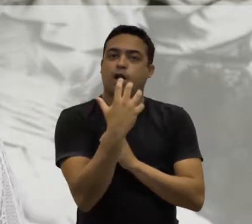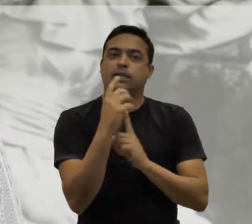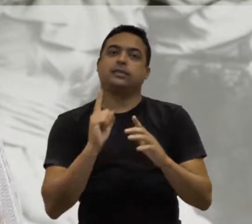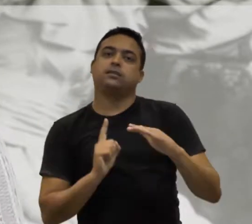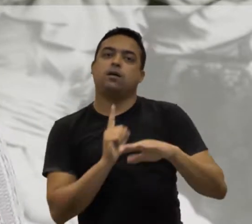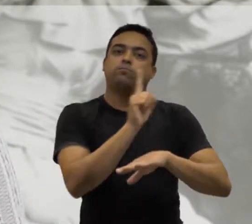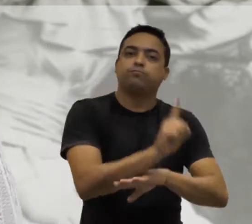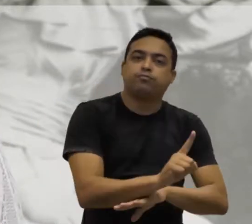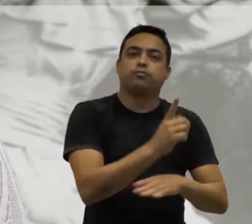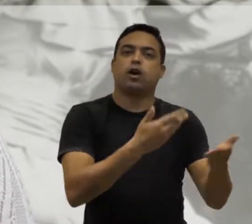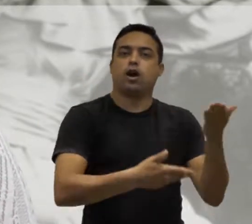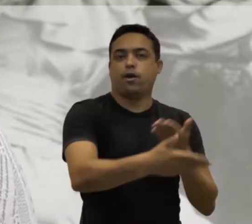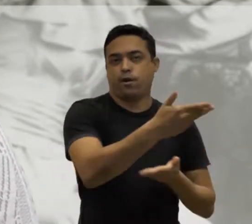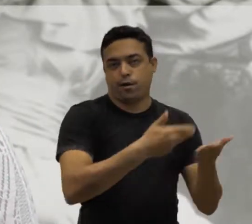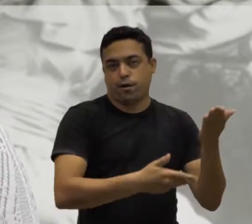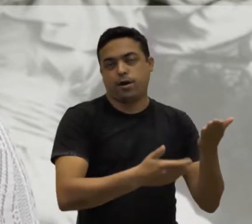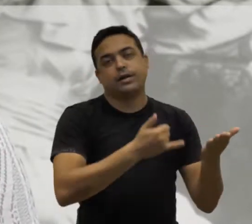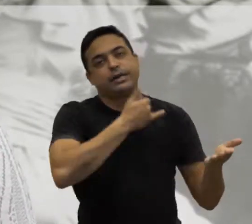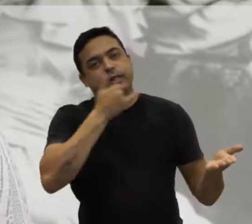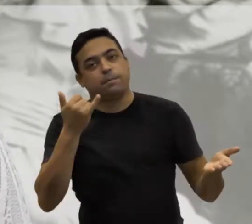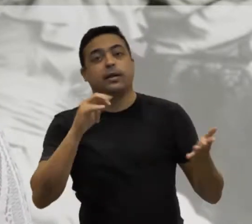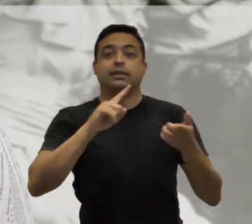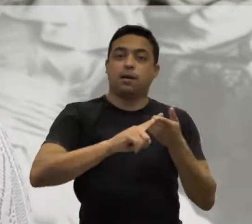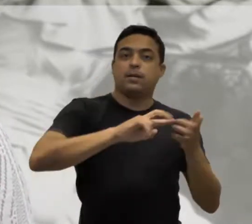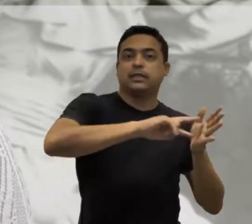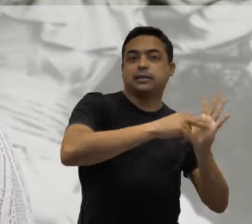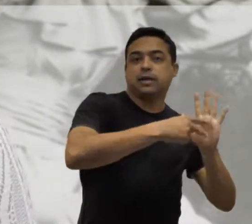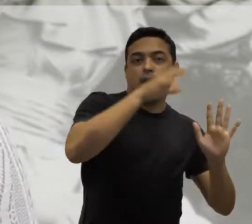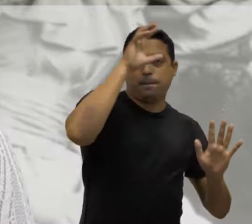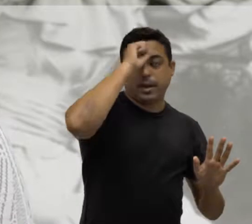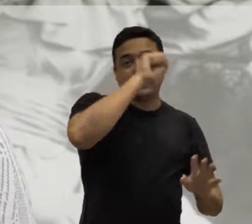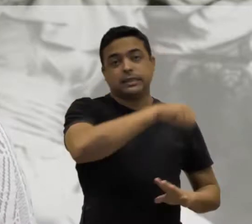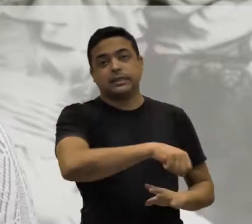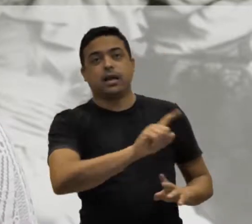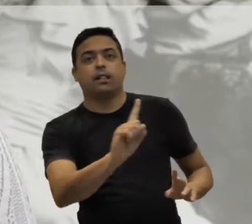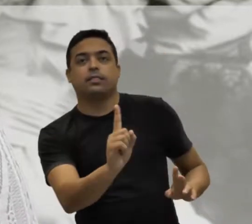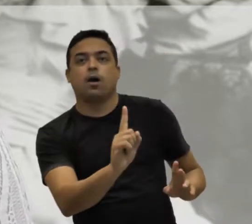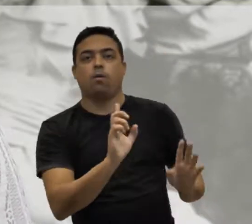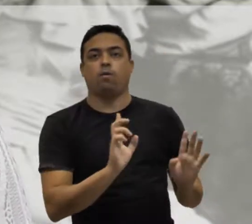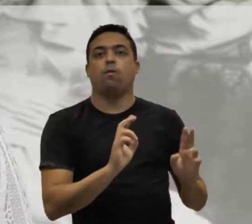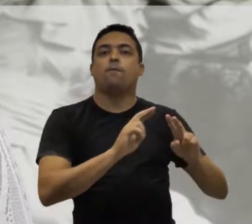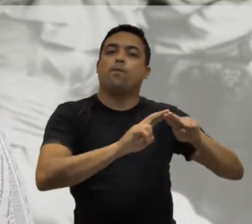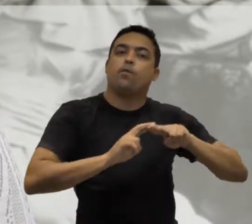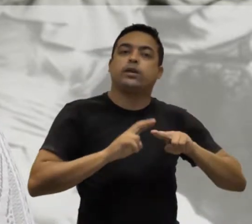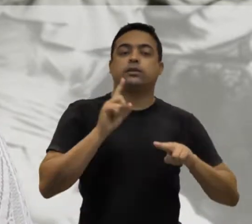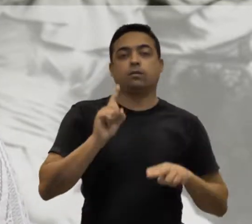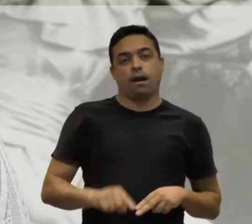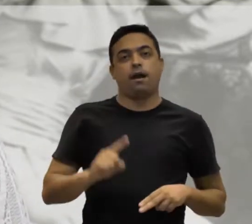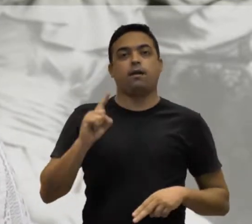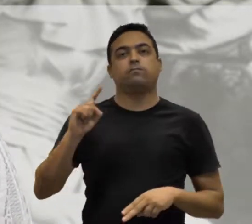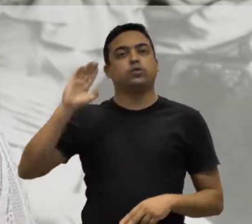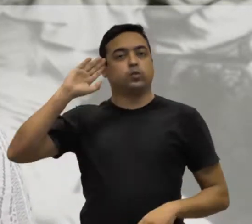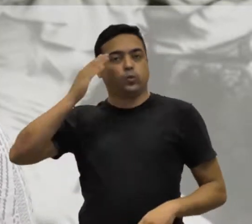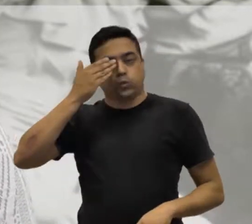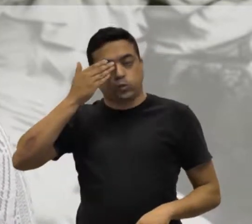pessoa interage com o outro, com o meio e aprende os significados de si e do mundo. Assim, a